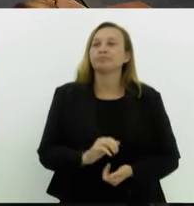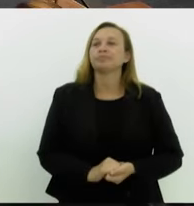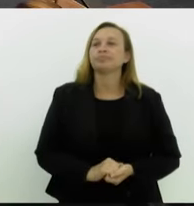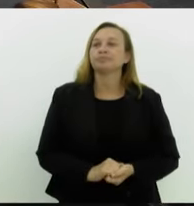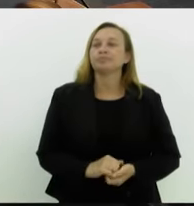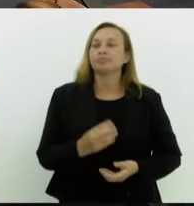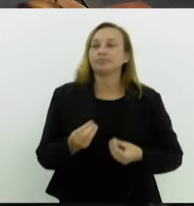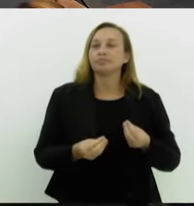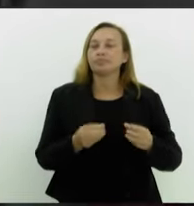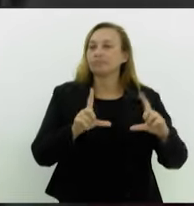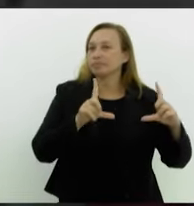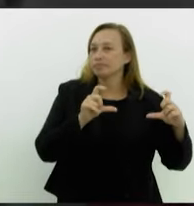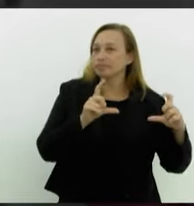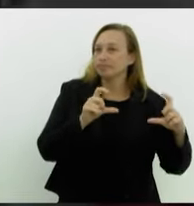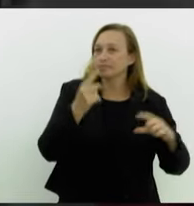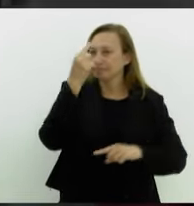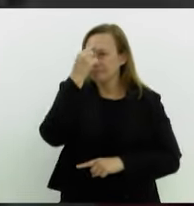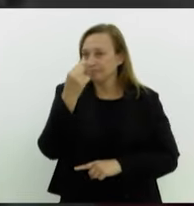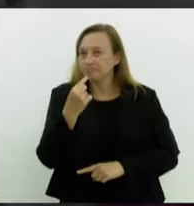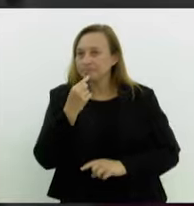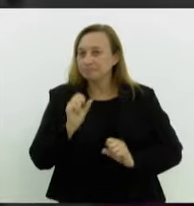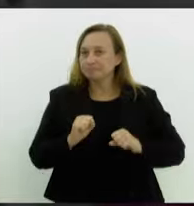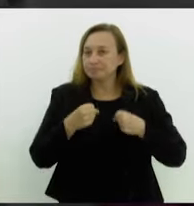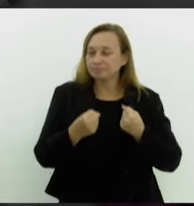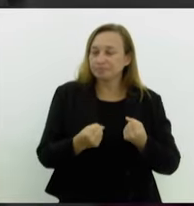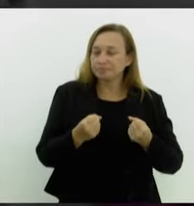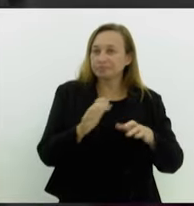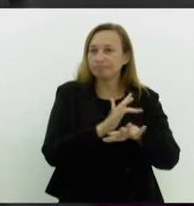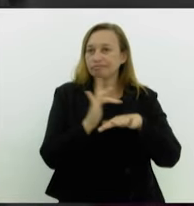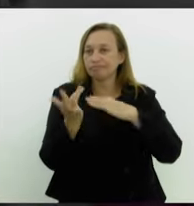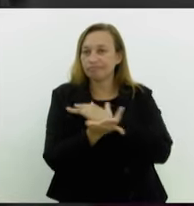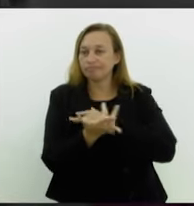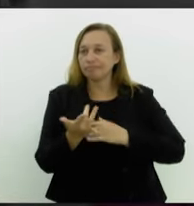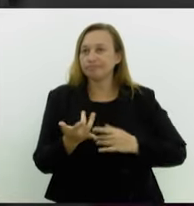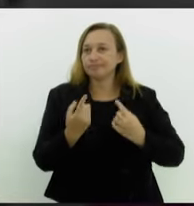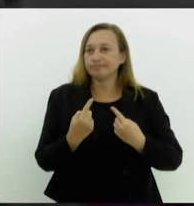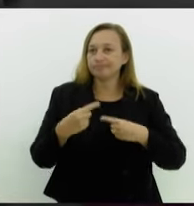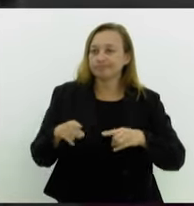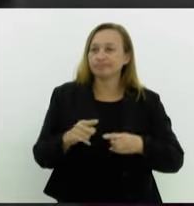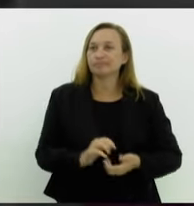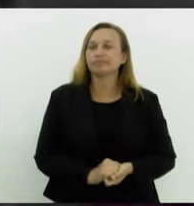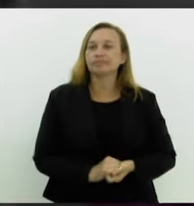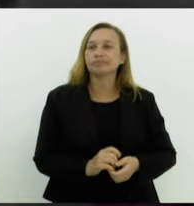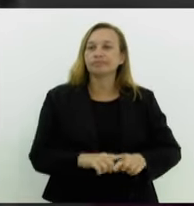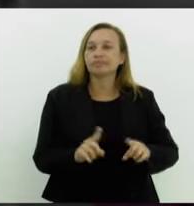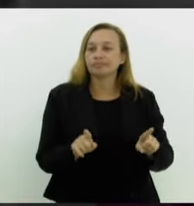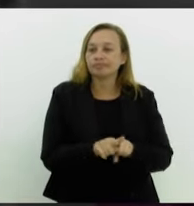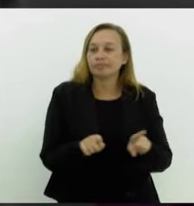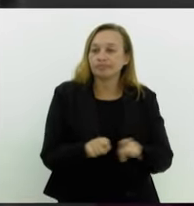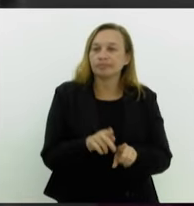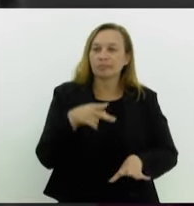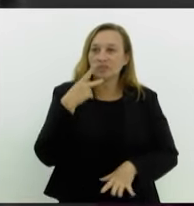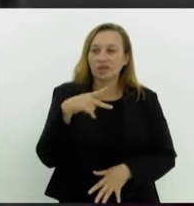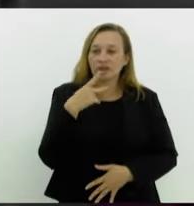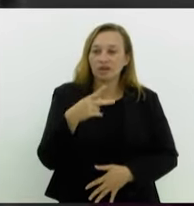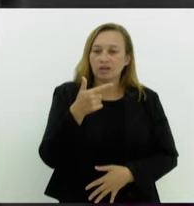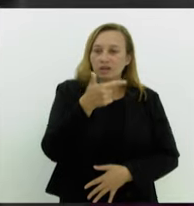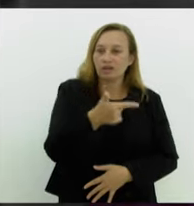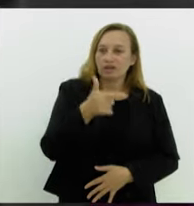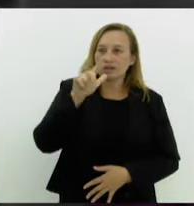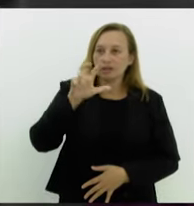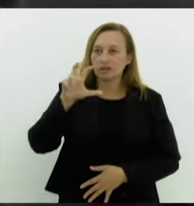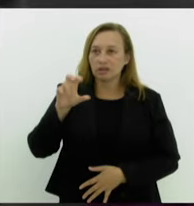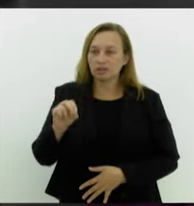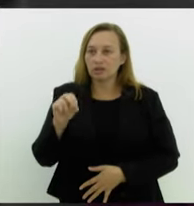melhor foto como é melhor imagem se defender dos ataques né mas também gente nós estamos falando aí de 250